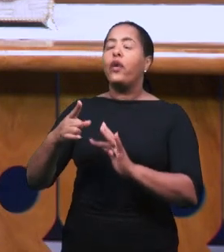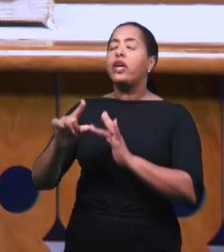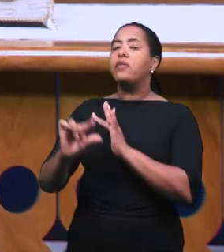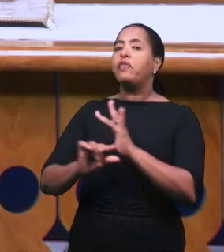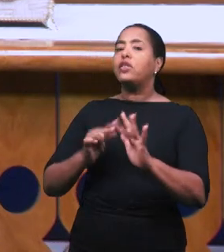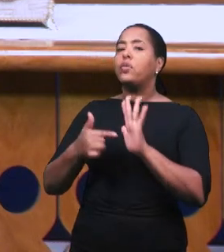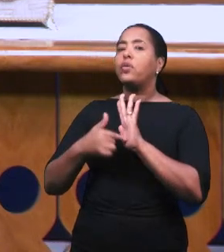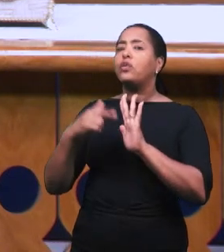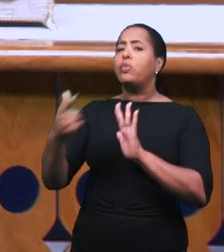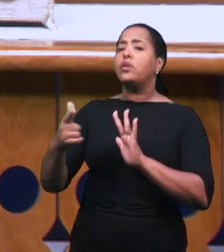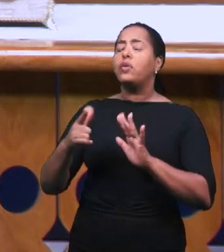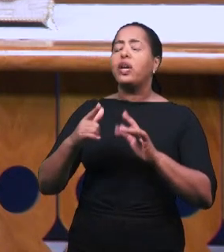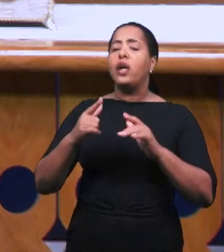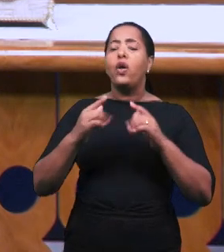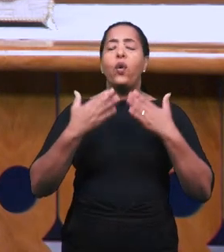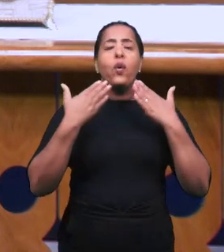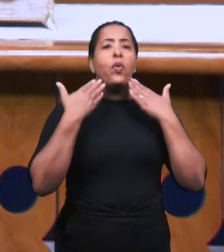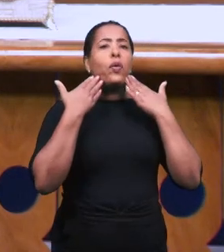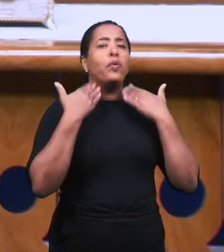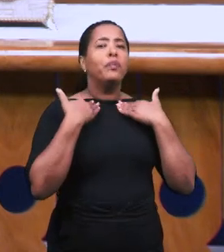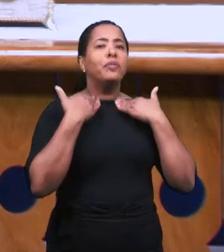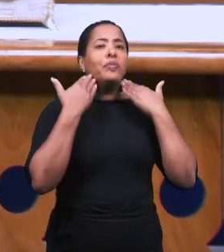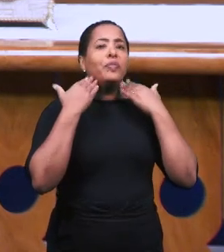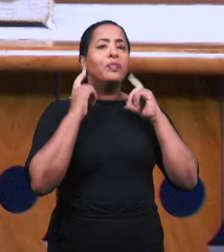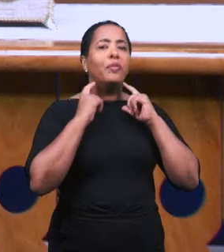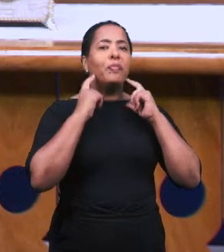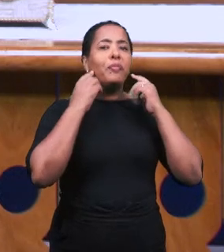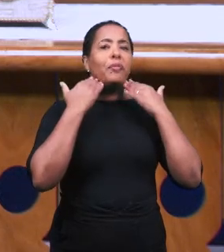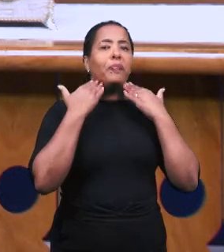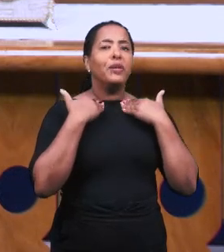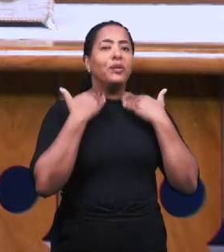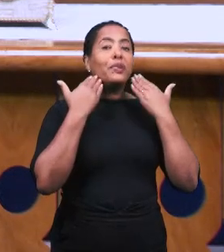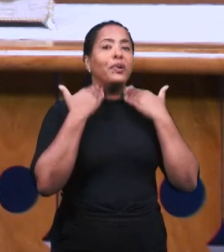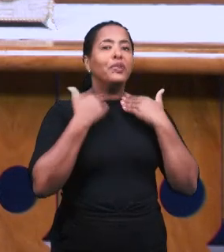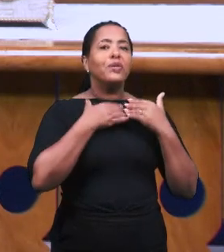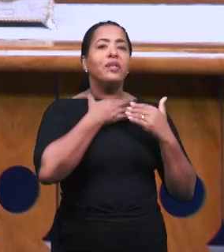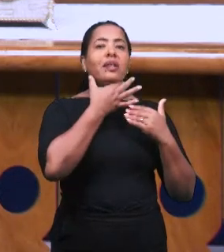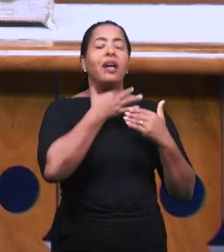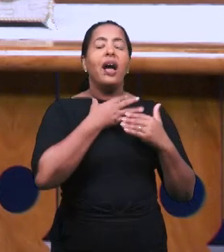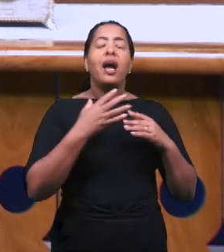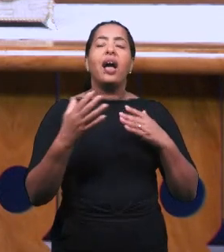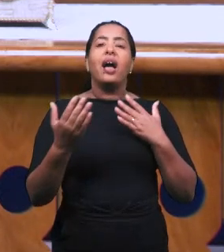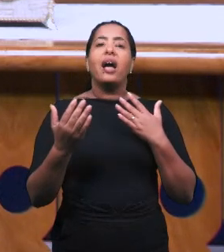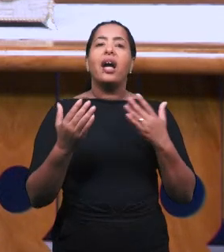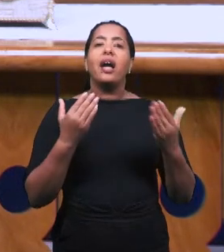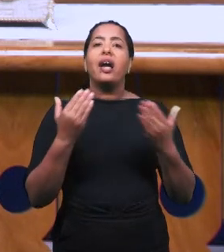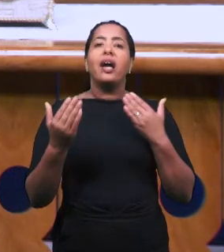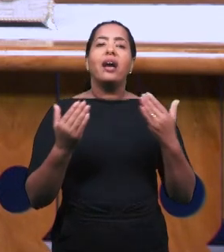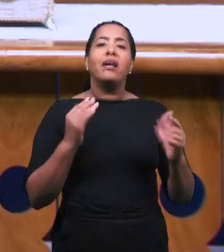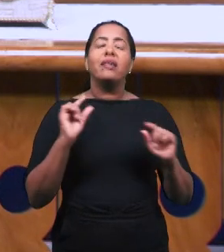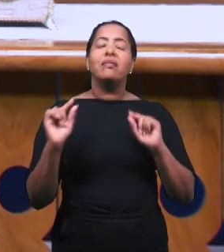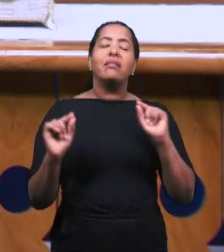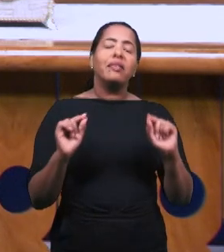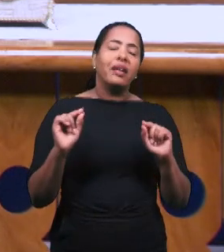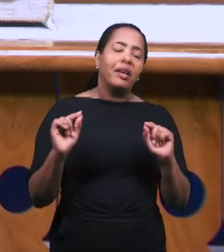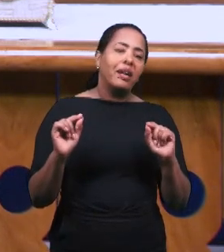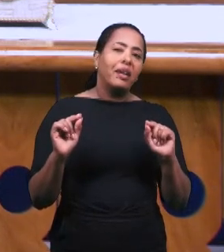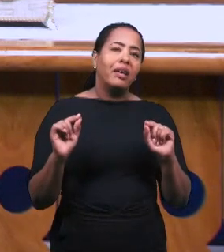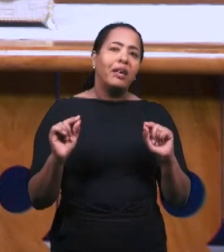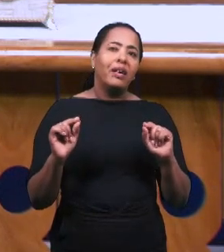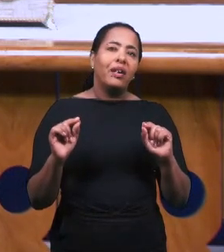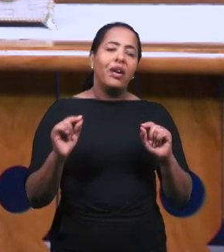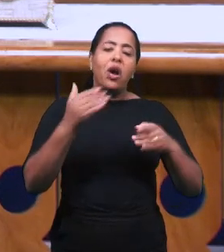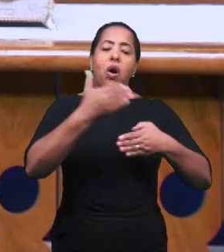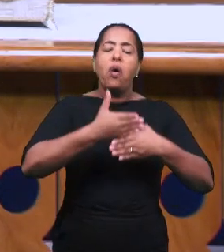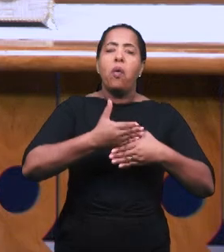teu pescoço, né? O teu pescoço é como o muro,